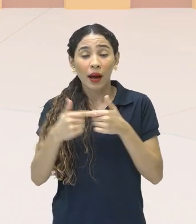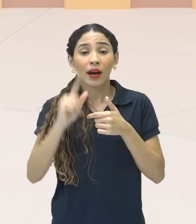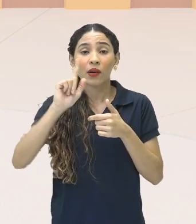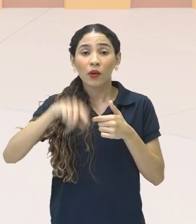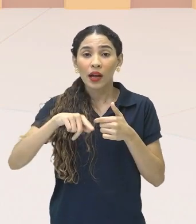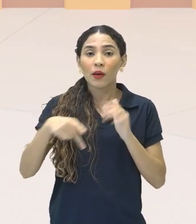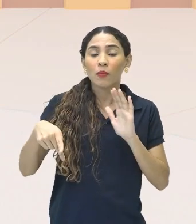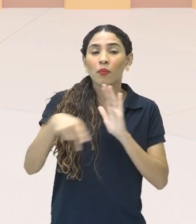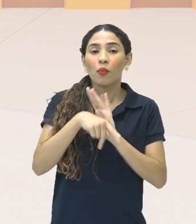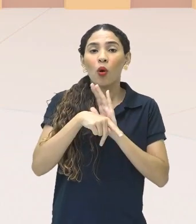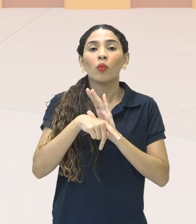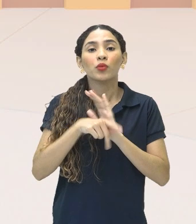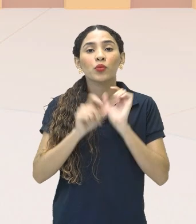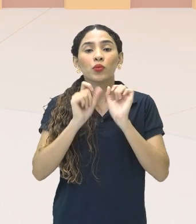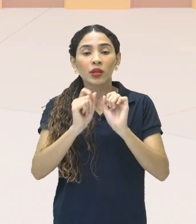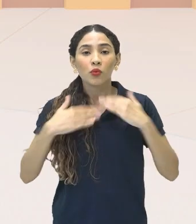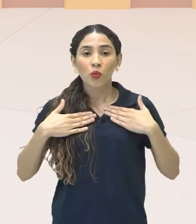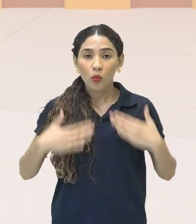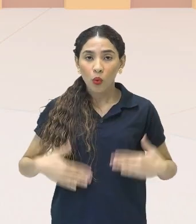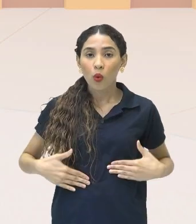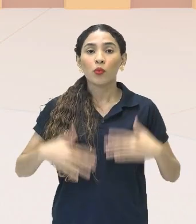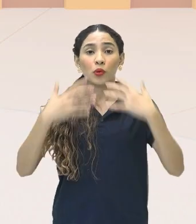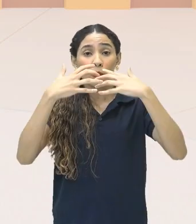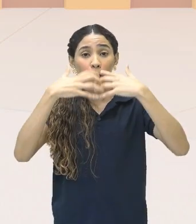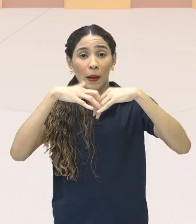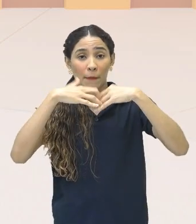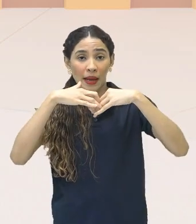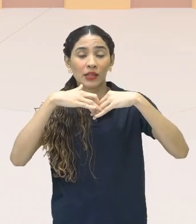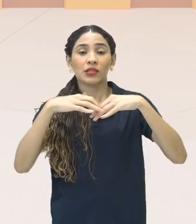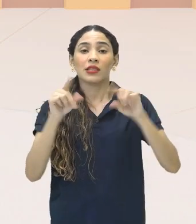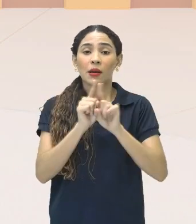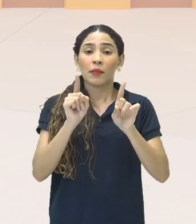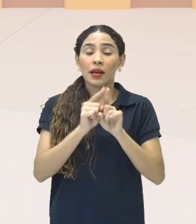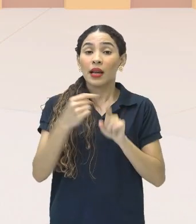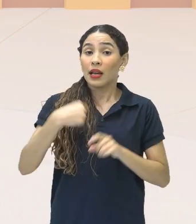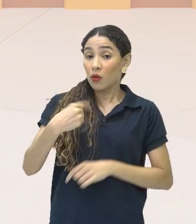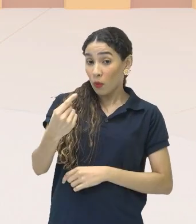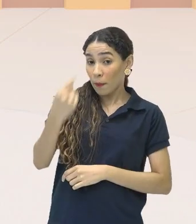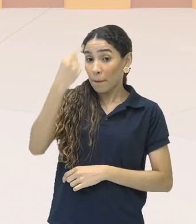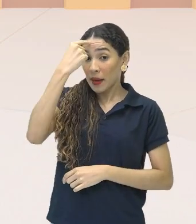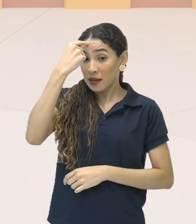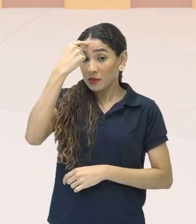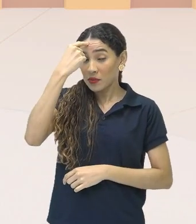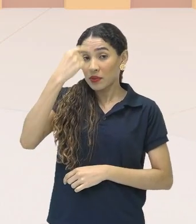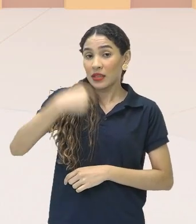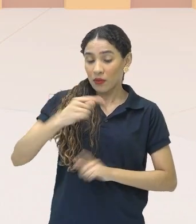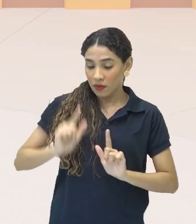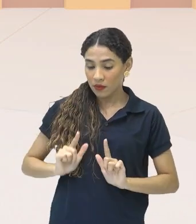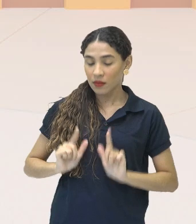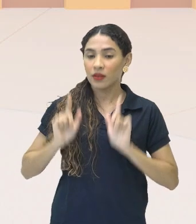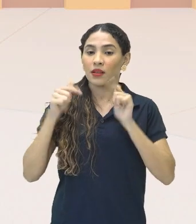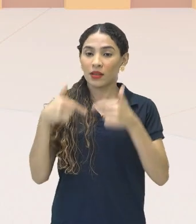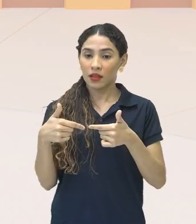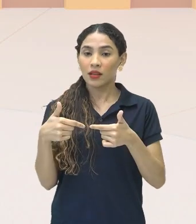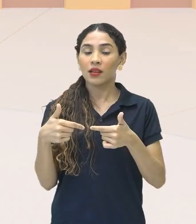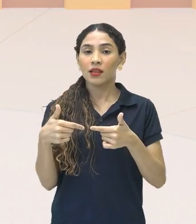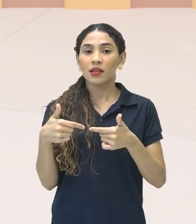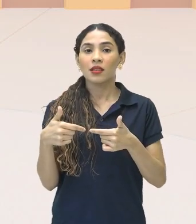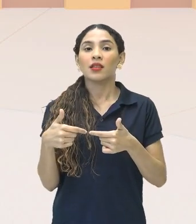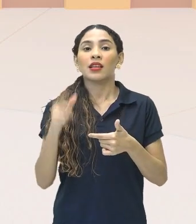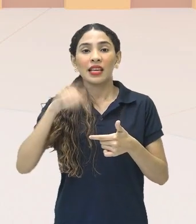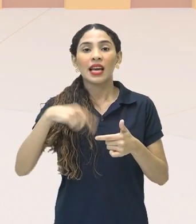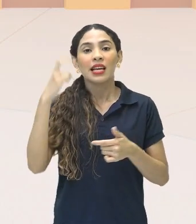uma mente. Né? O trabalho, eu penso e eu executo, né, na ação, né, que é a